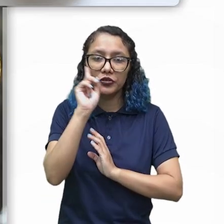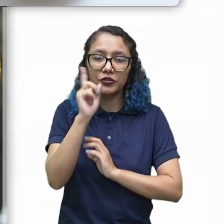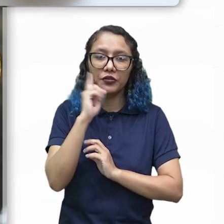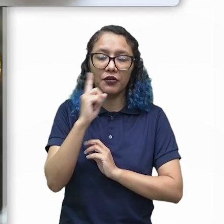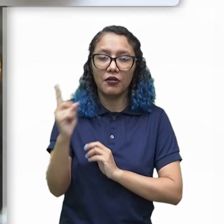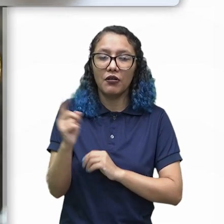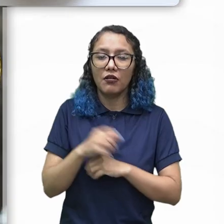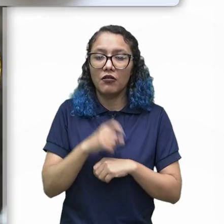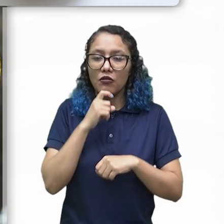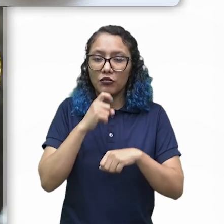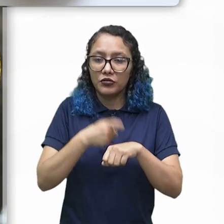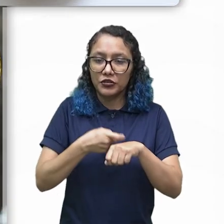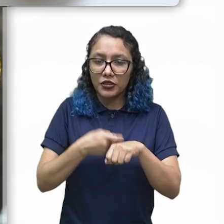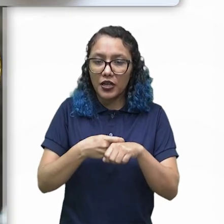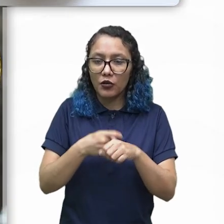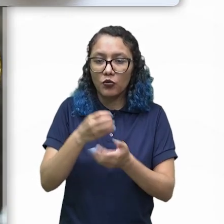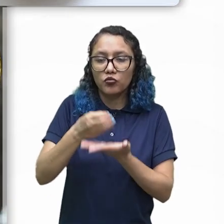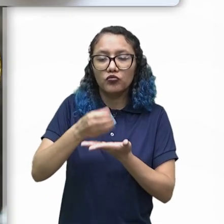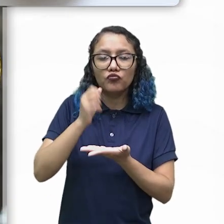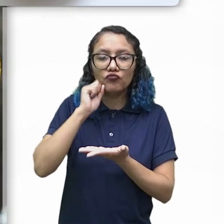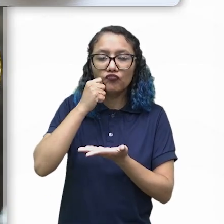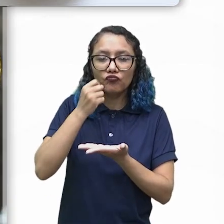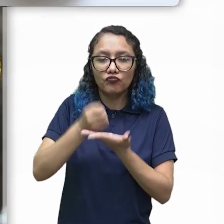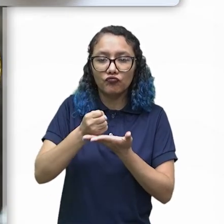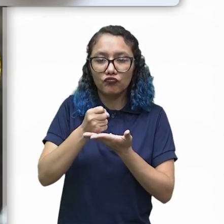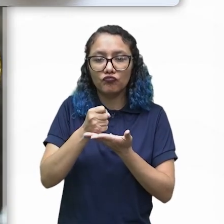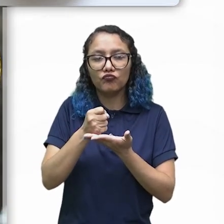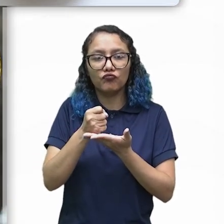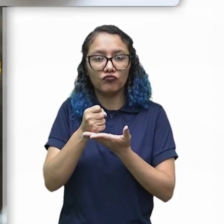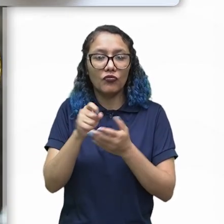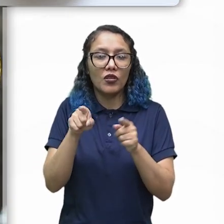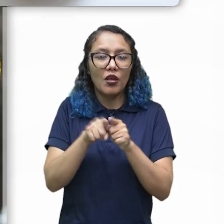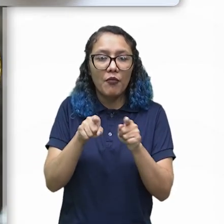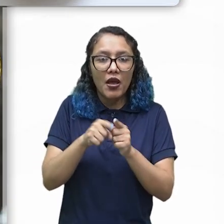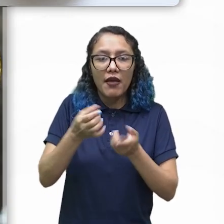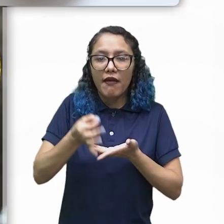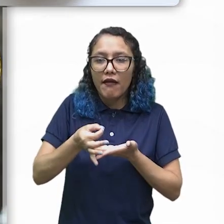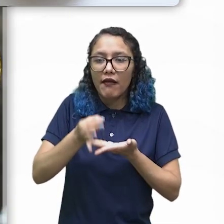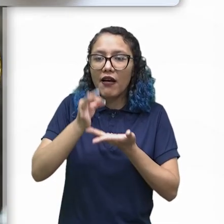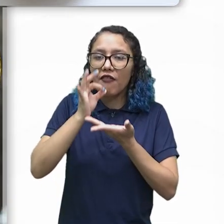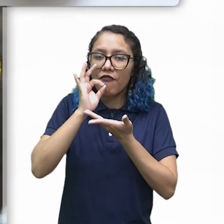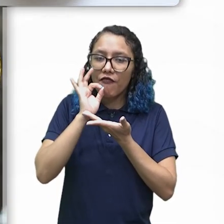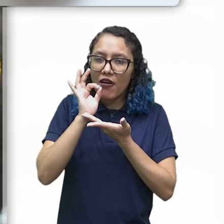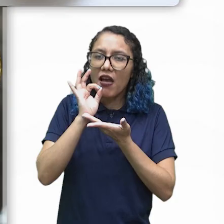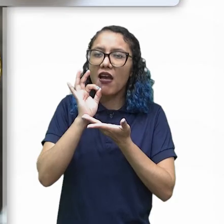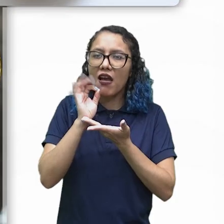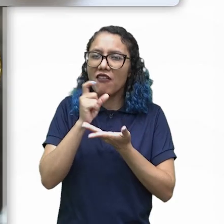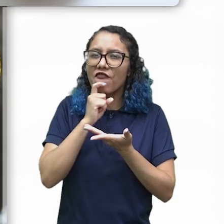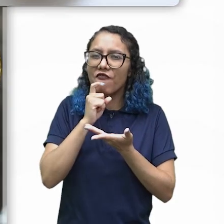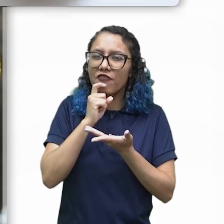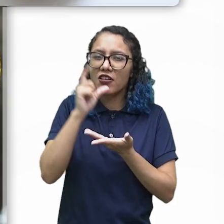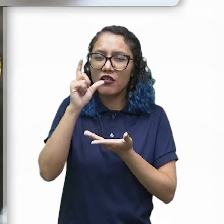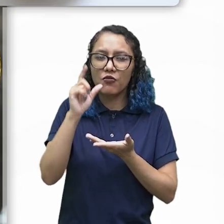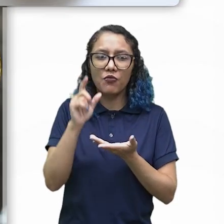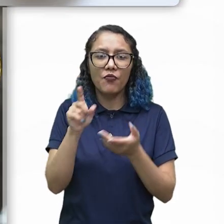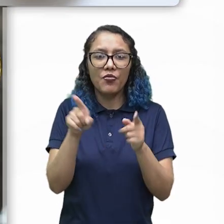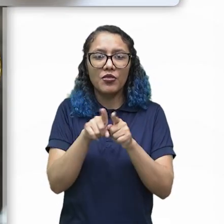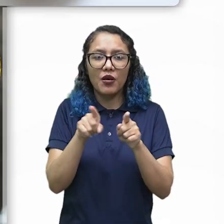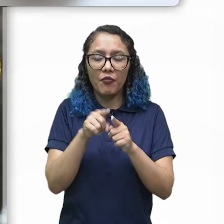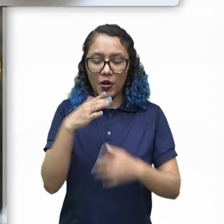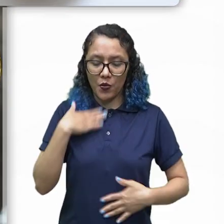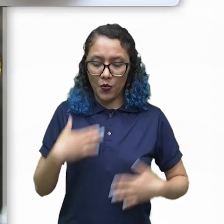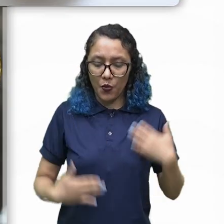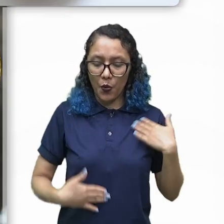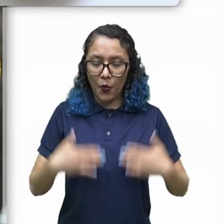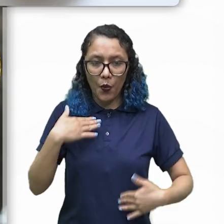como gelo derretendo no suco, café esfriando ao longo do tempo, o corpo humano que regula a sua temperatura, que